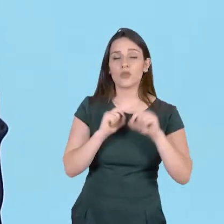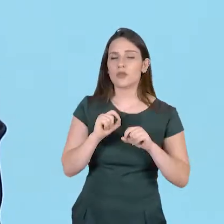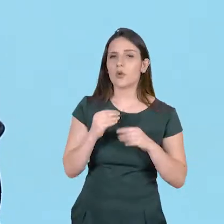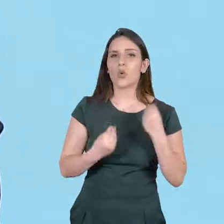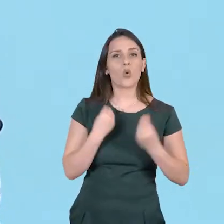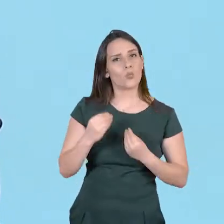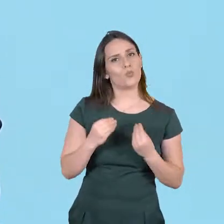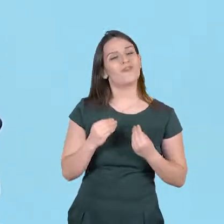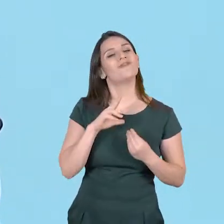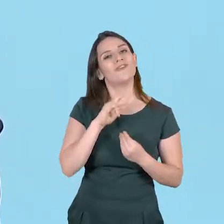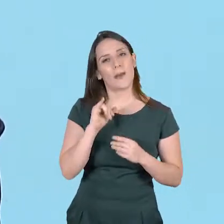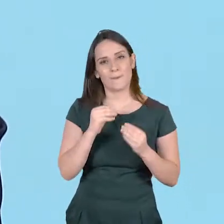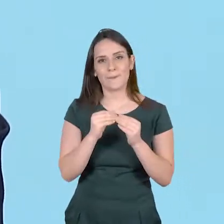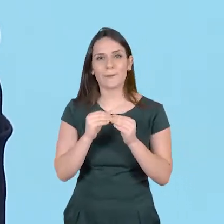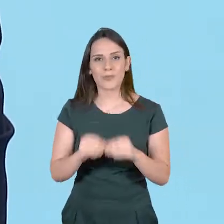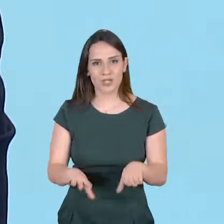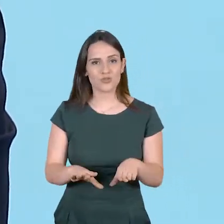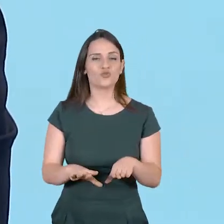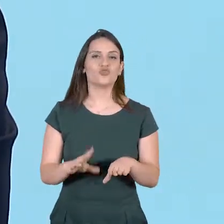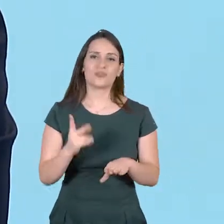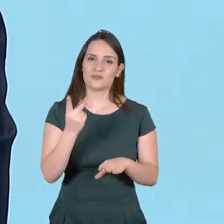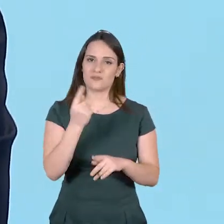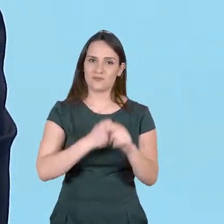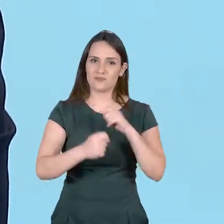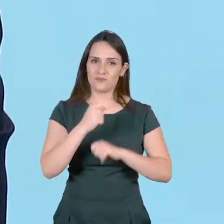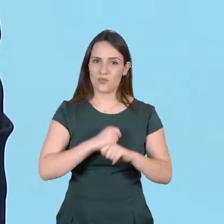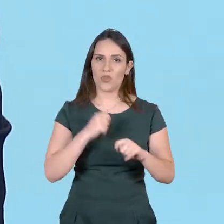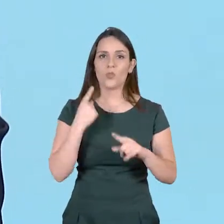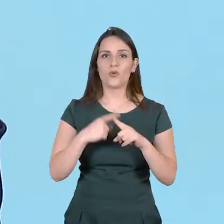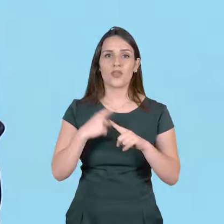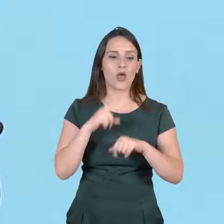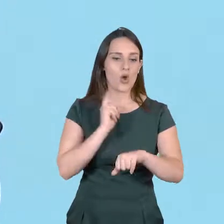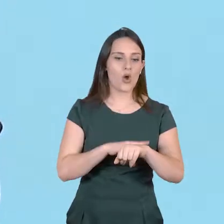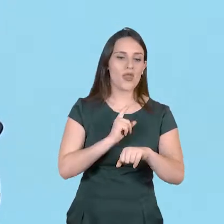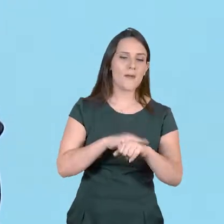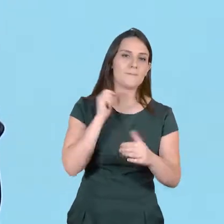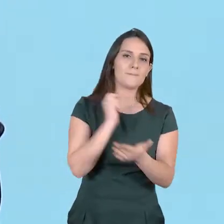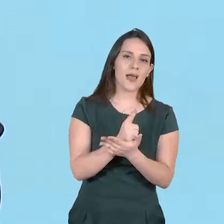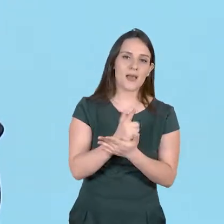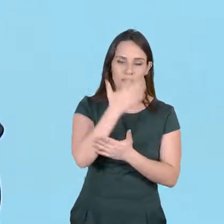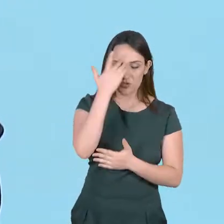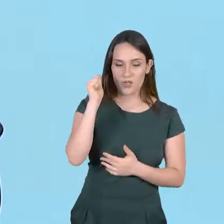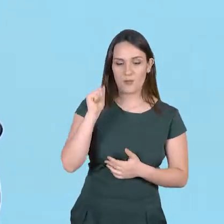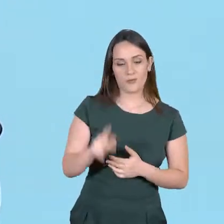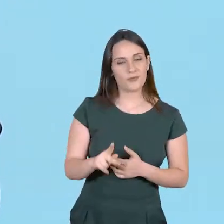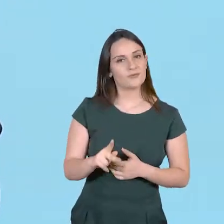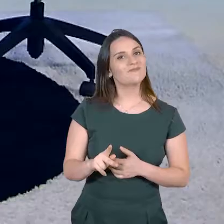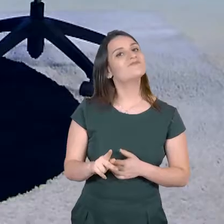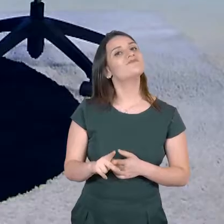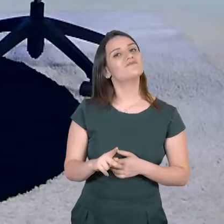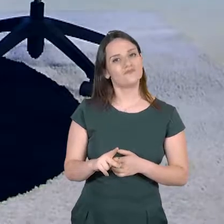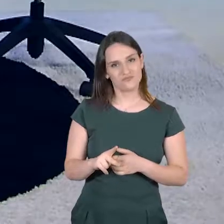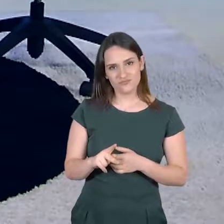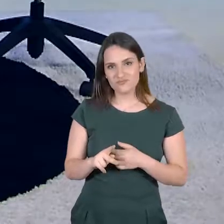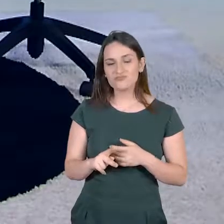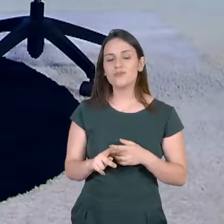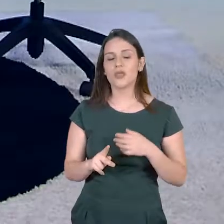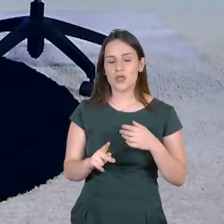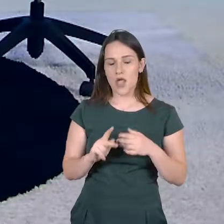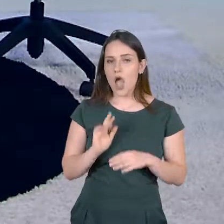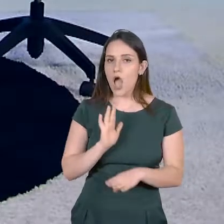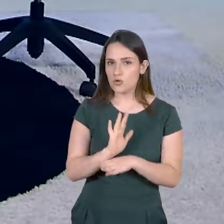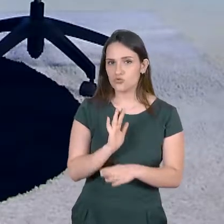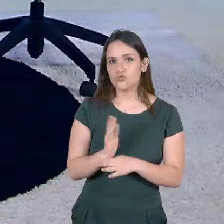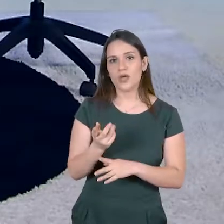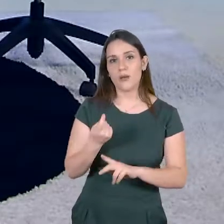tem o pagamento dos aposentados na economia, né, dos municípios. Eu até me lembro